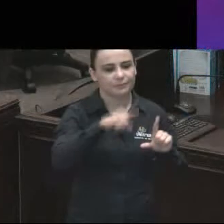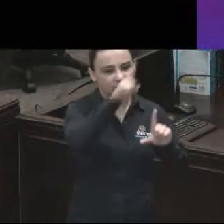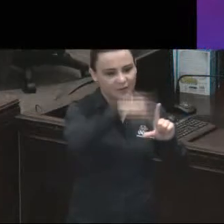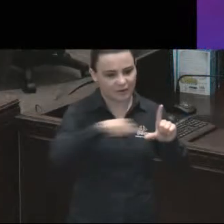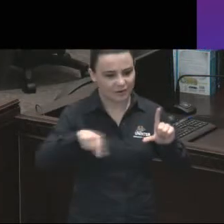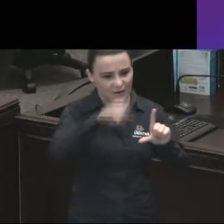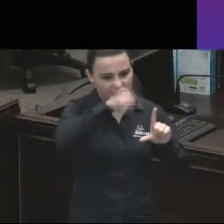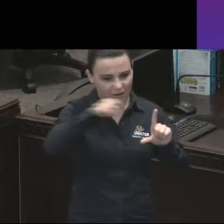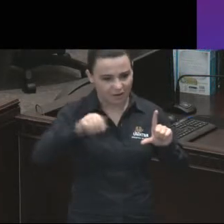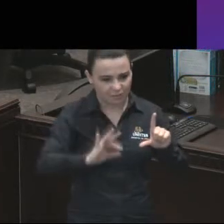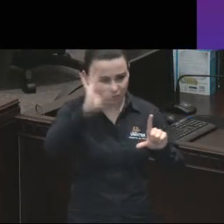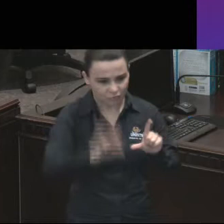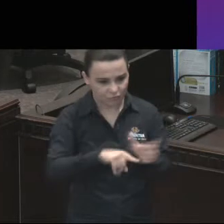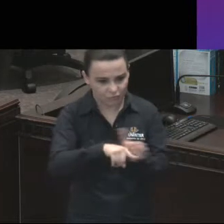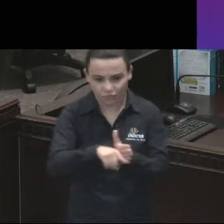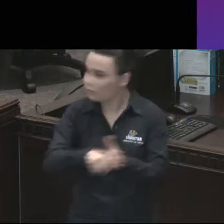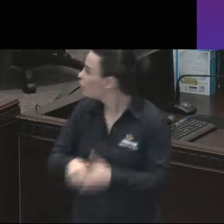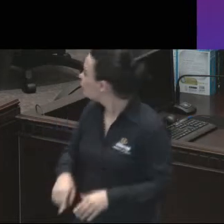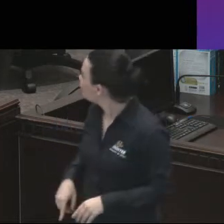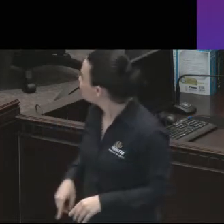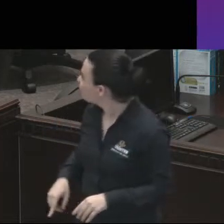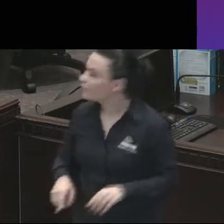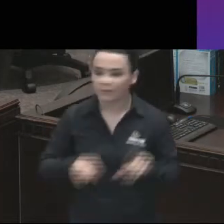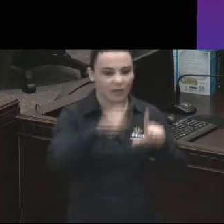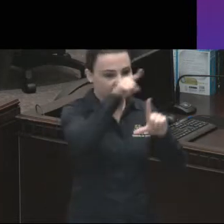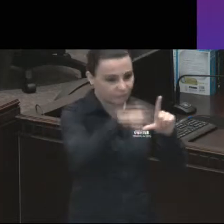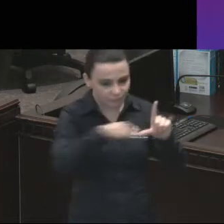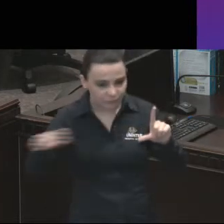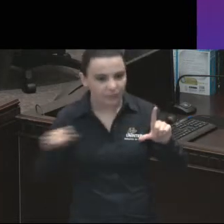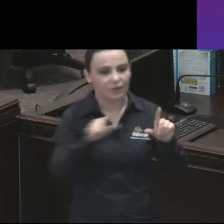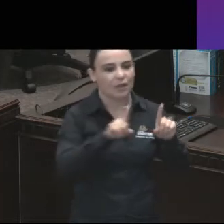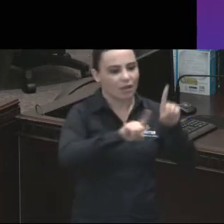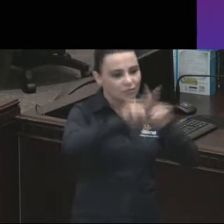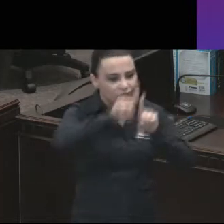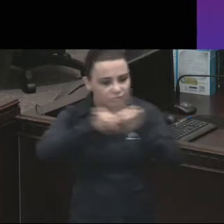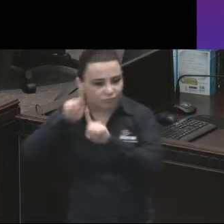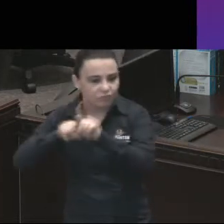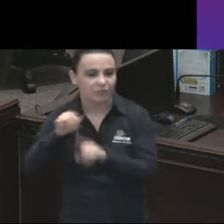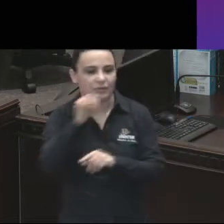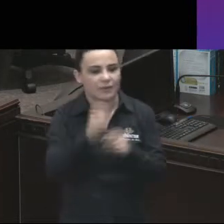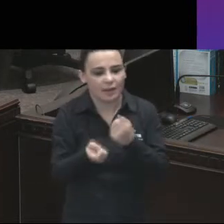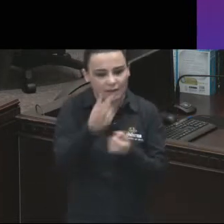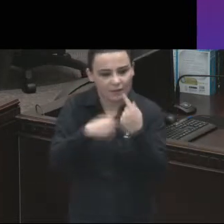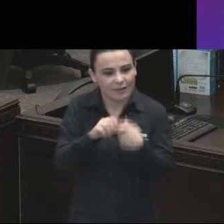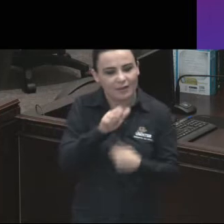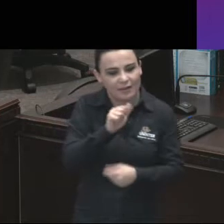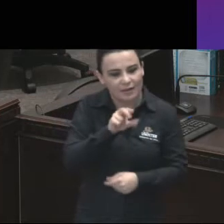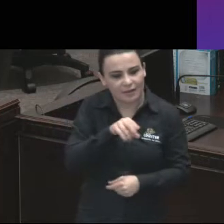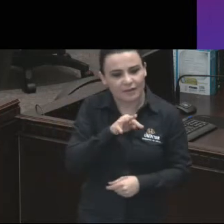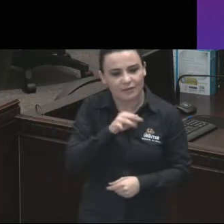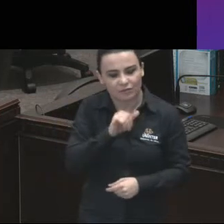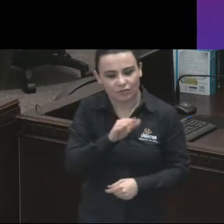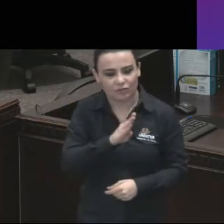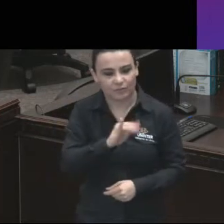estudos, a percentagem dos estudos publicados com fármacos. A gente tem antibióticos como os principais fármacos de